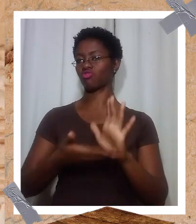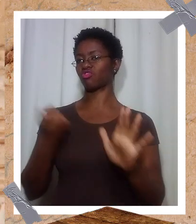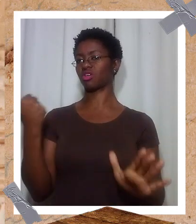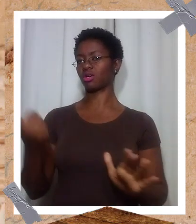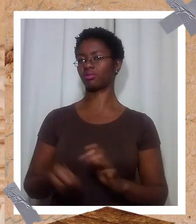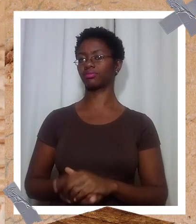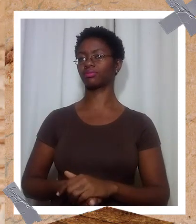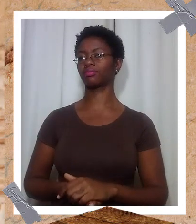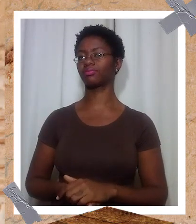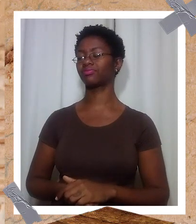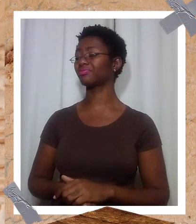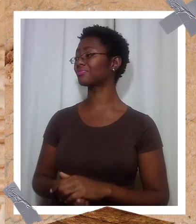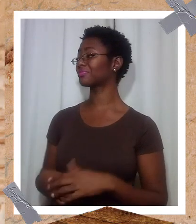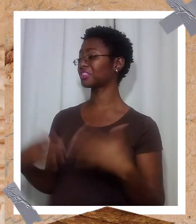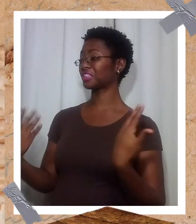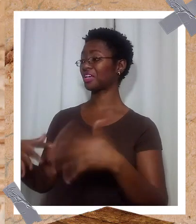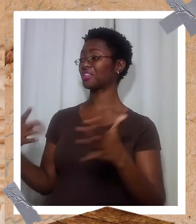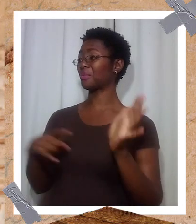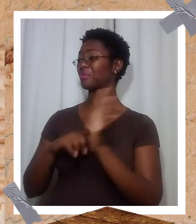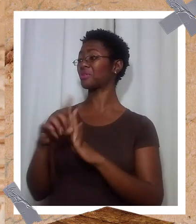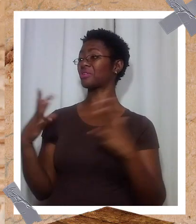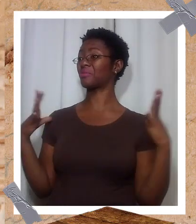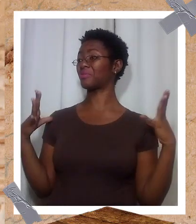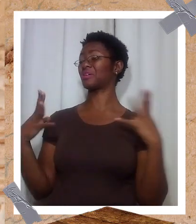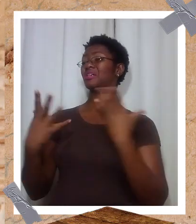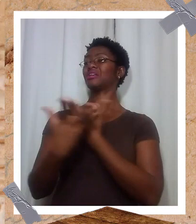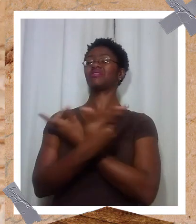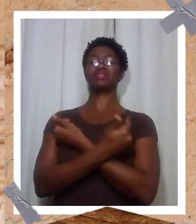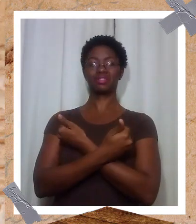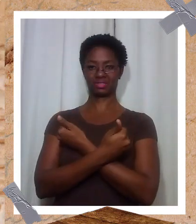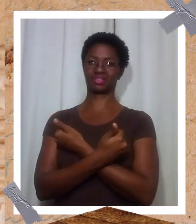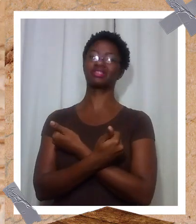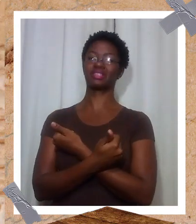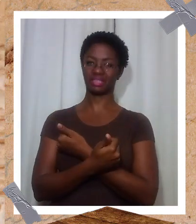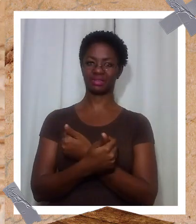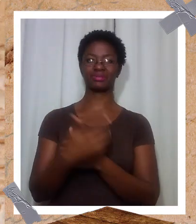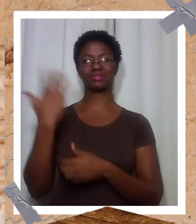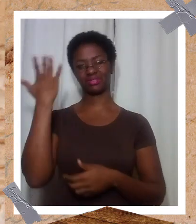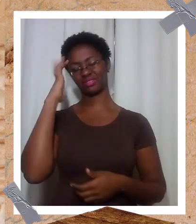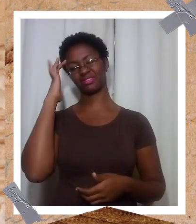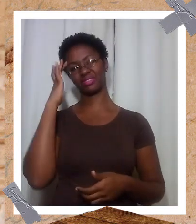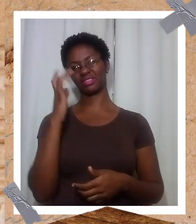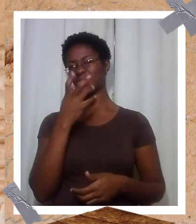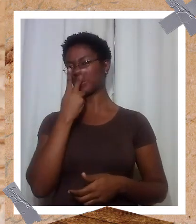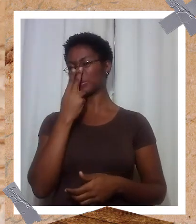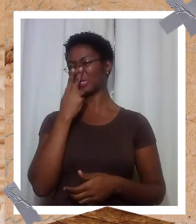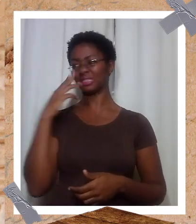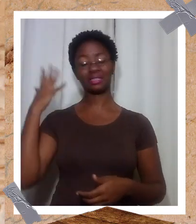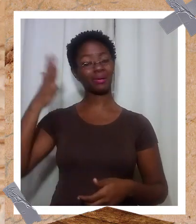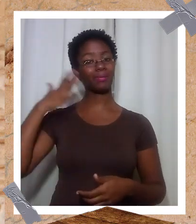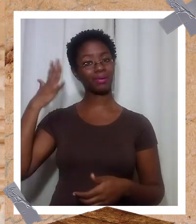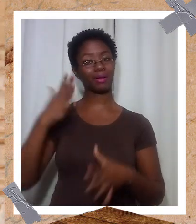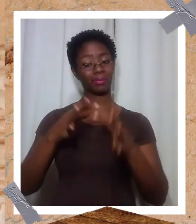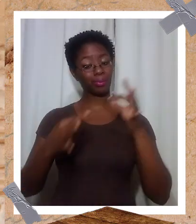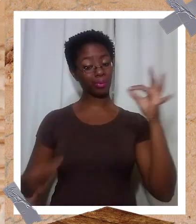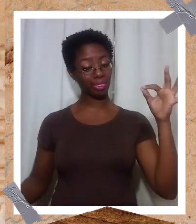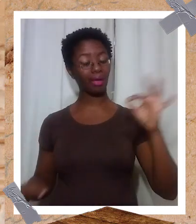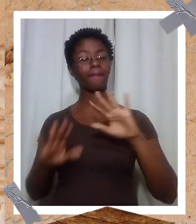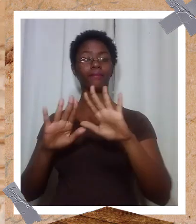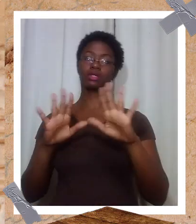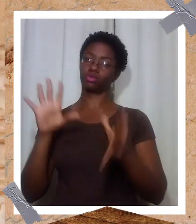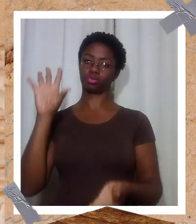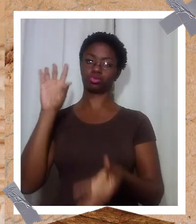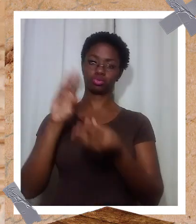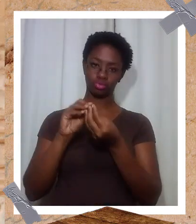Nossa, que pergunta incrível, assim, eu acho que isso daria, digamos, um grande seminário, então eu vou tentar ser sucinto